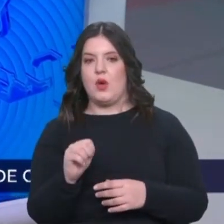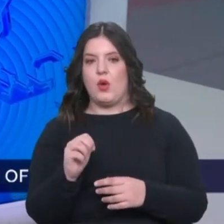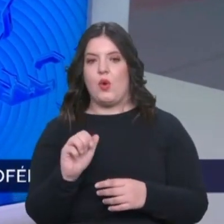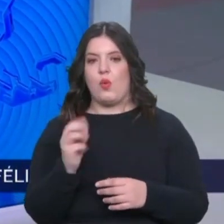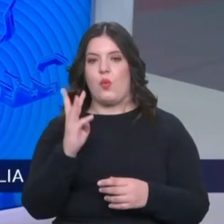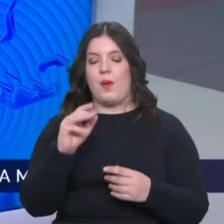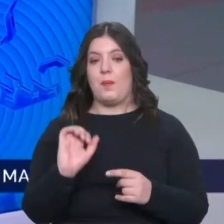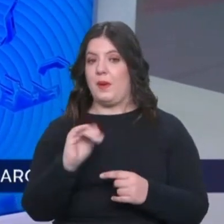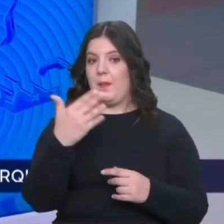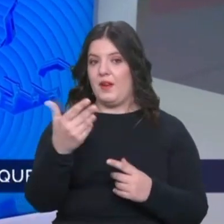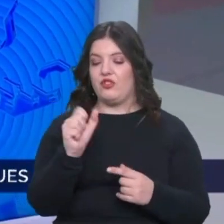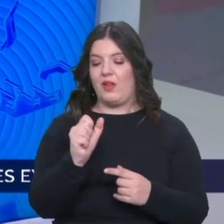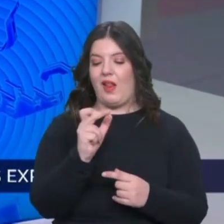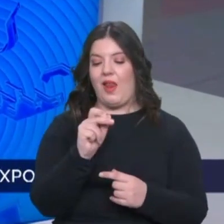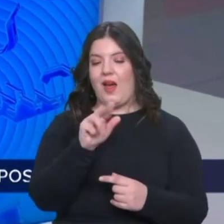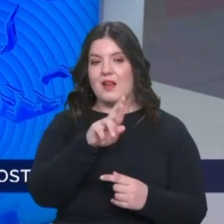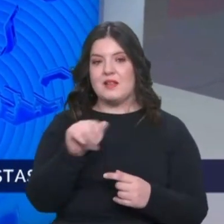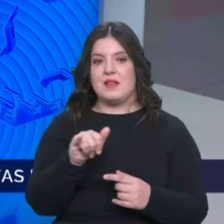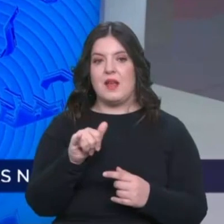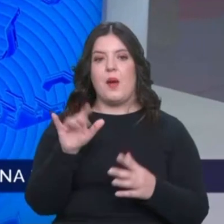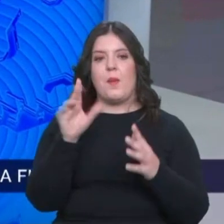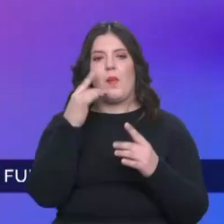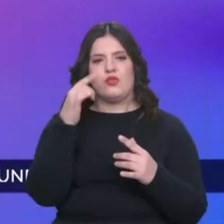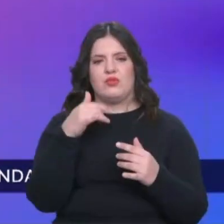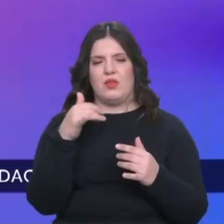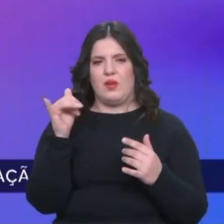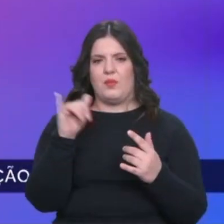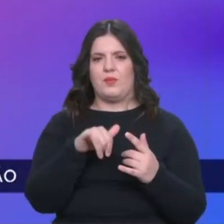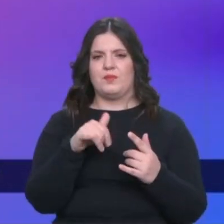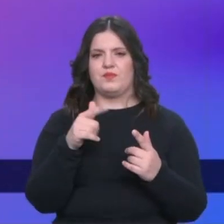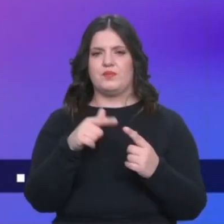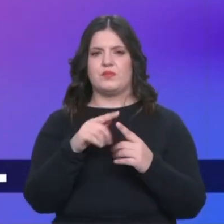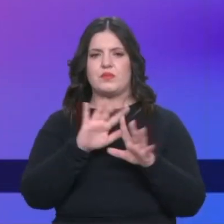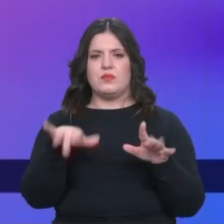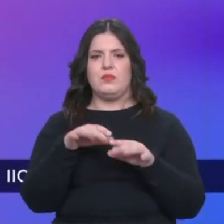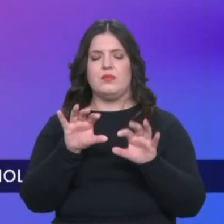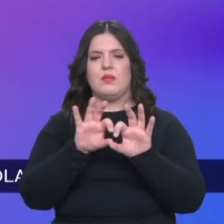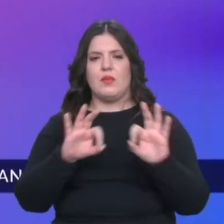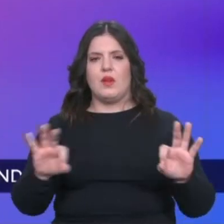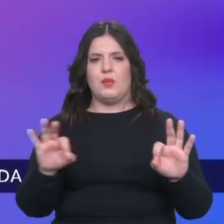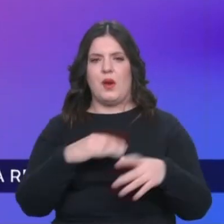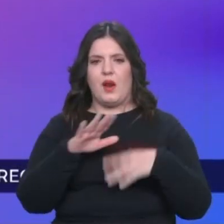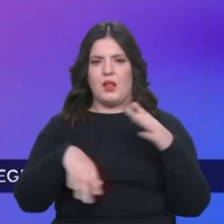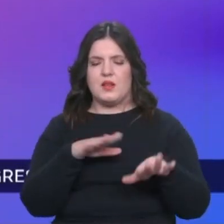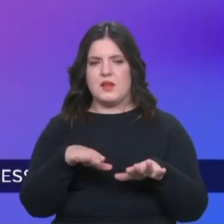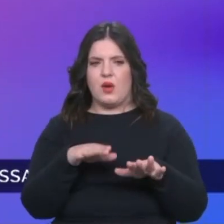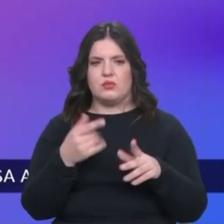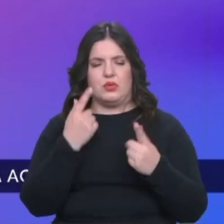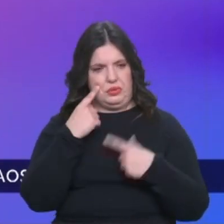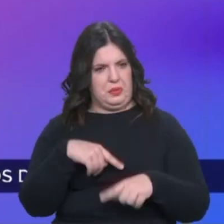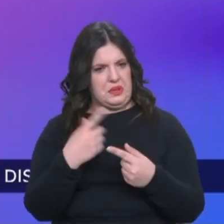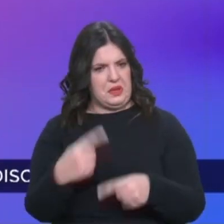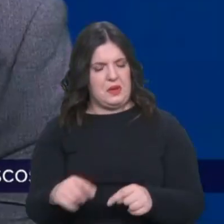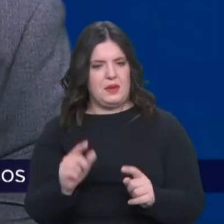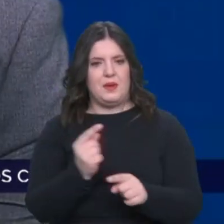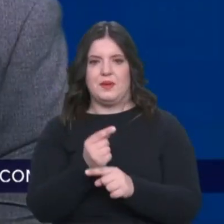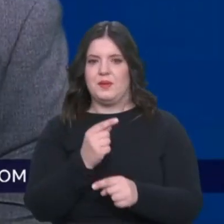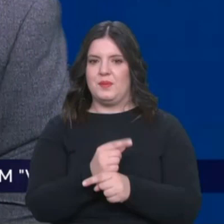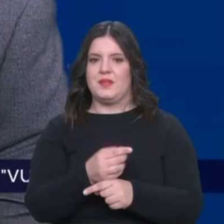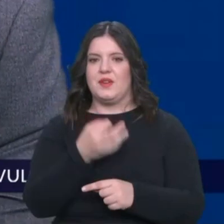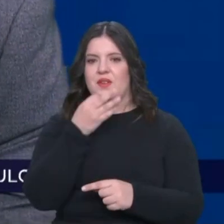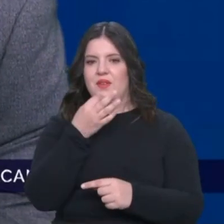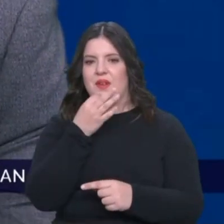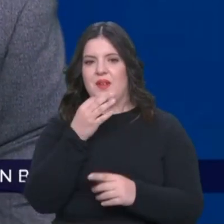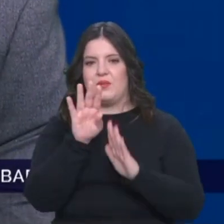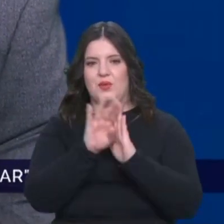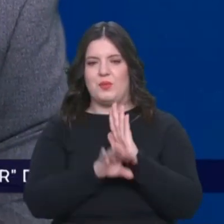que nos mostram pranchas de surf, bastões de espuma de natação. Continuamos a ser surpreendidos. É isso que falamos, um programa de astronomia, obviamente,